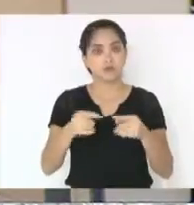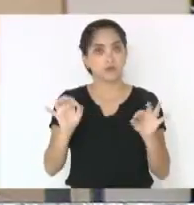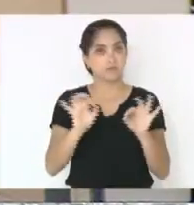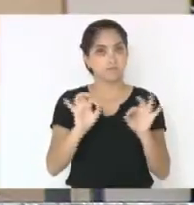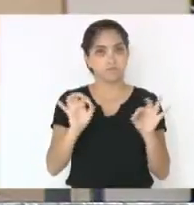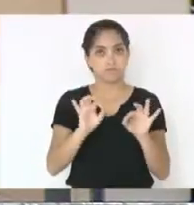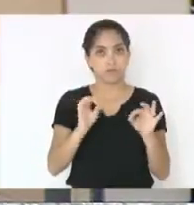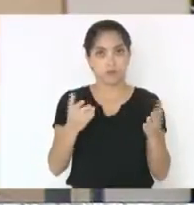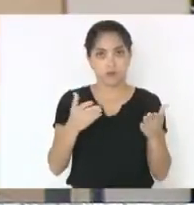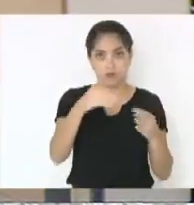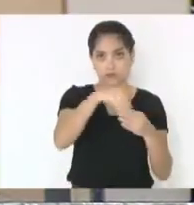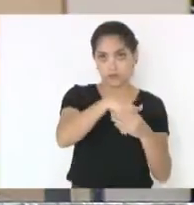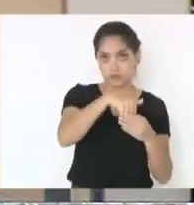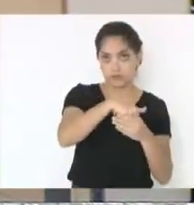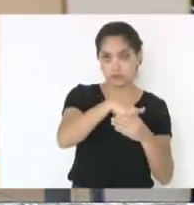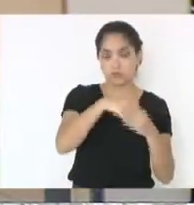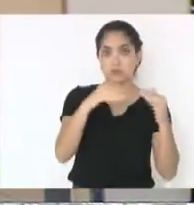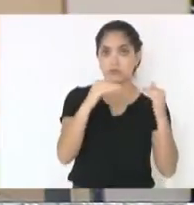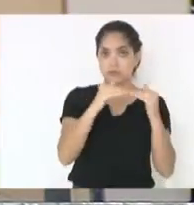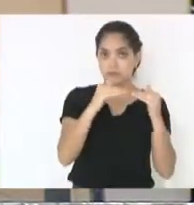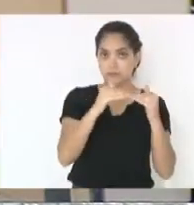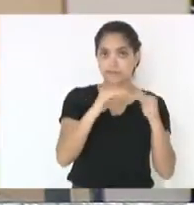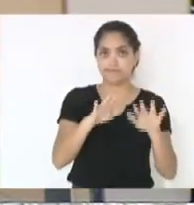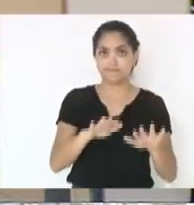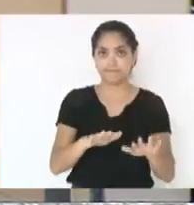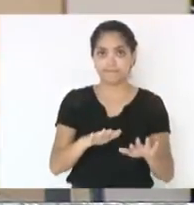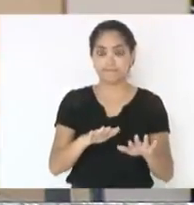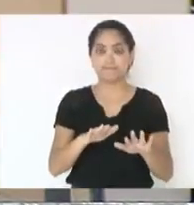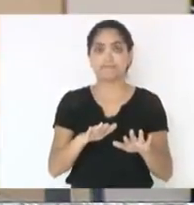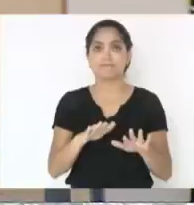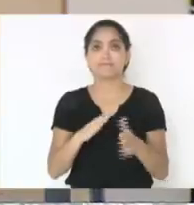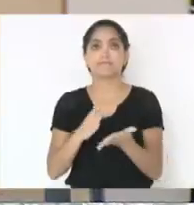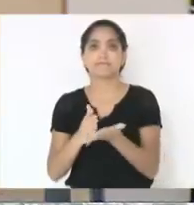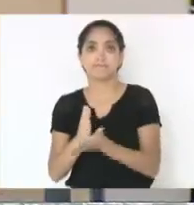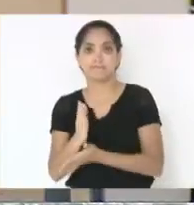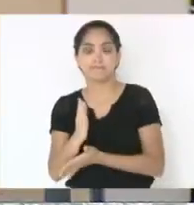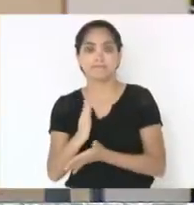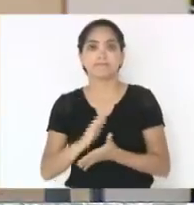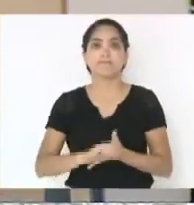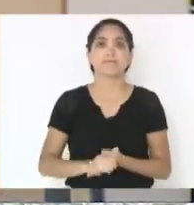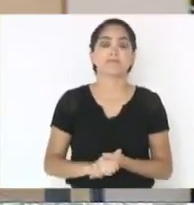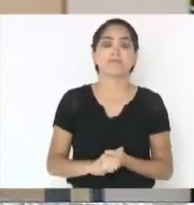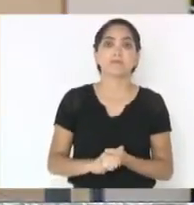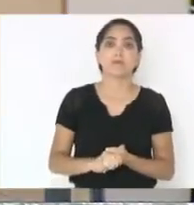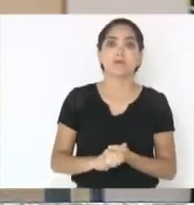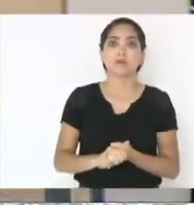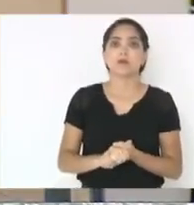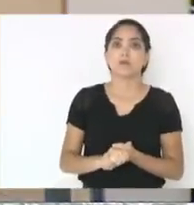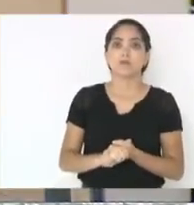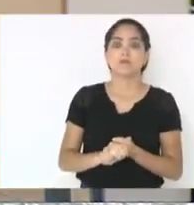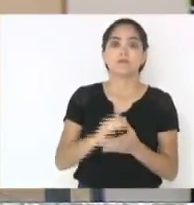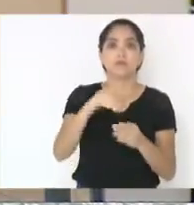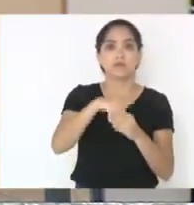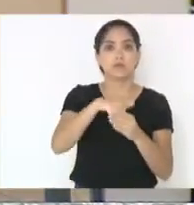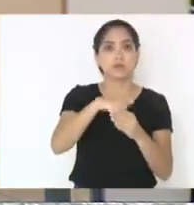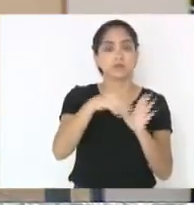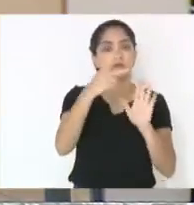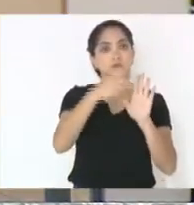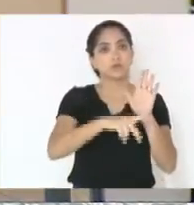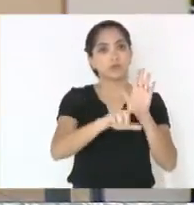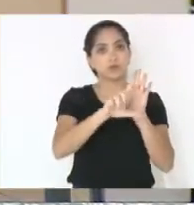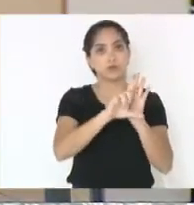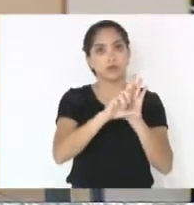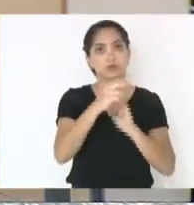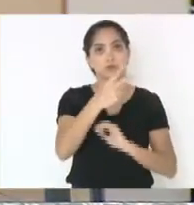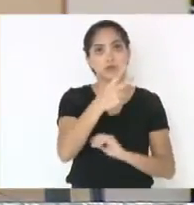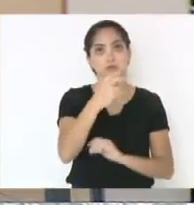discutir, em votação, quem tiver de acordo permaneça com o sem-contro. Aprovado. Votação da redação final ao projeto de